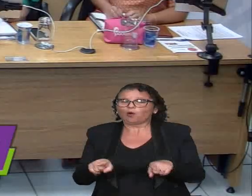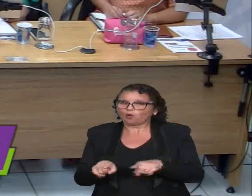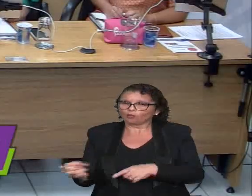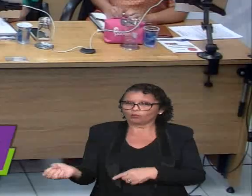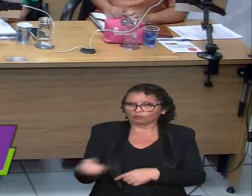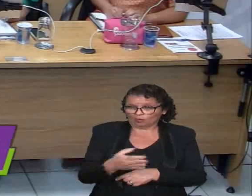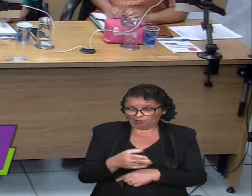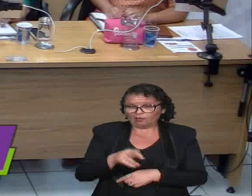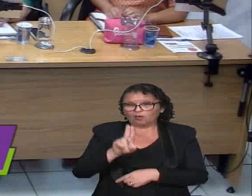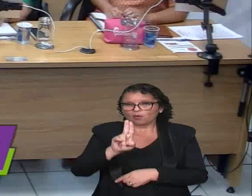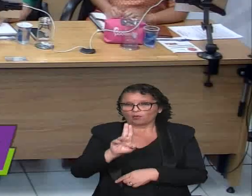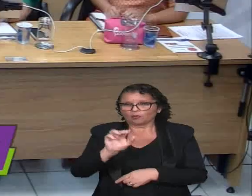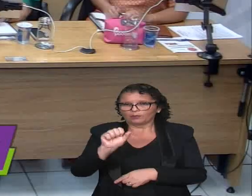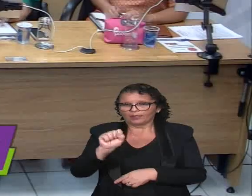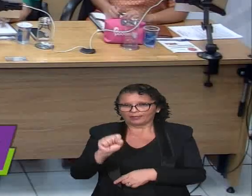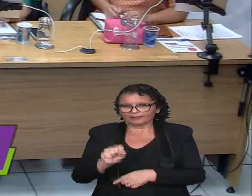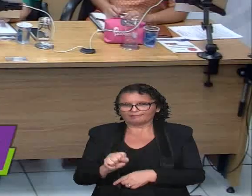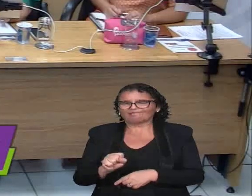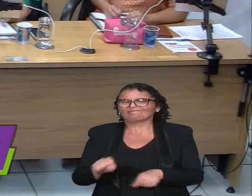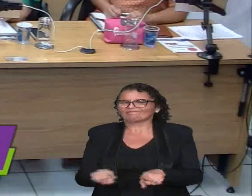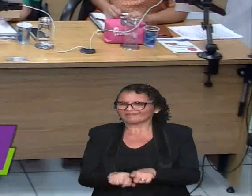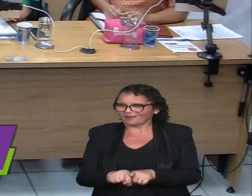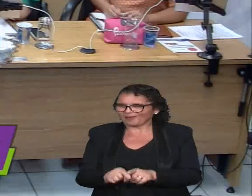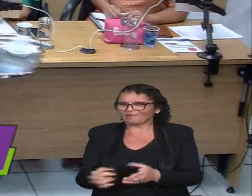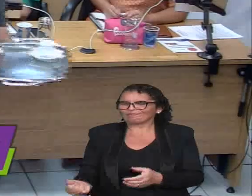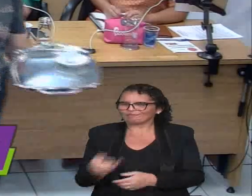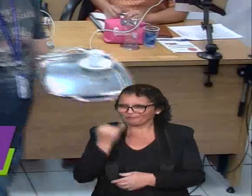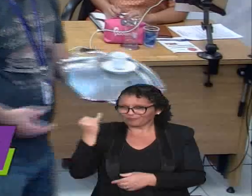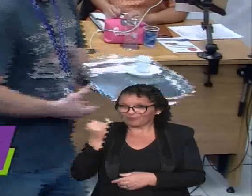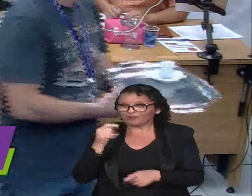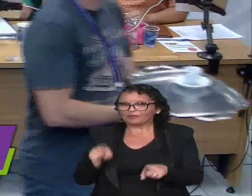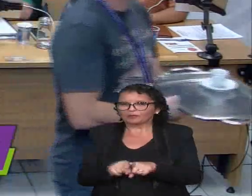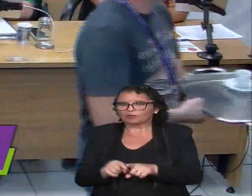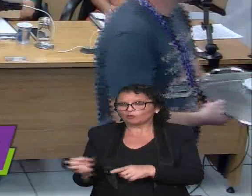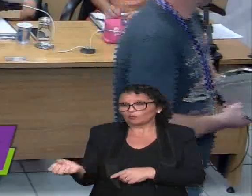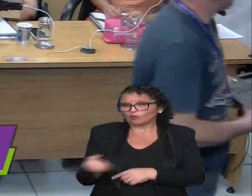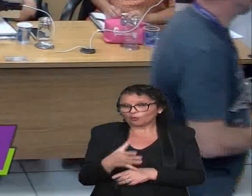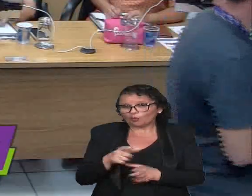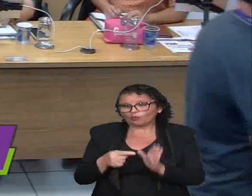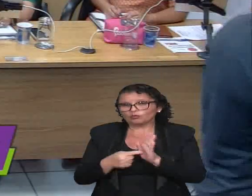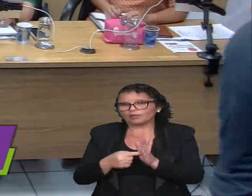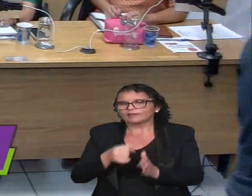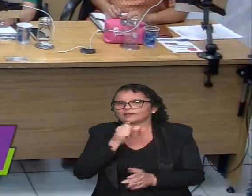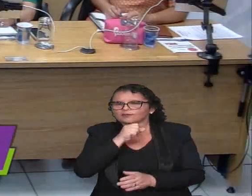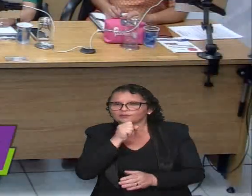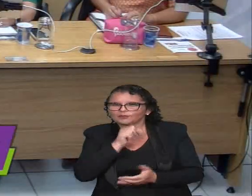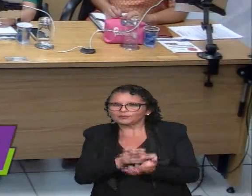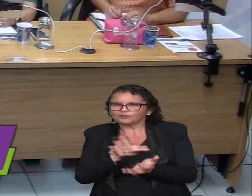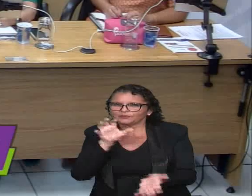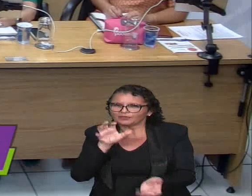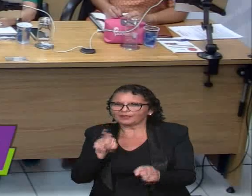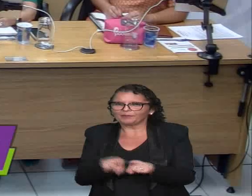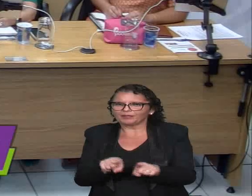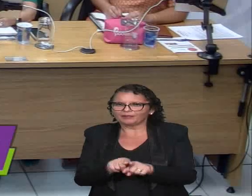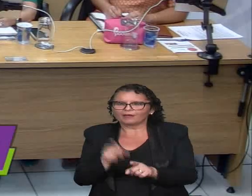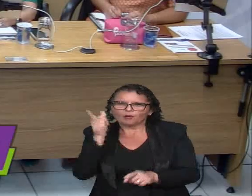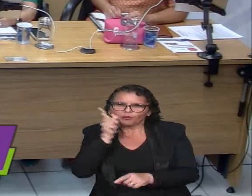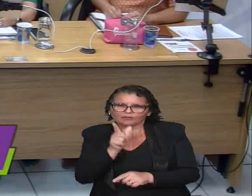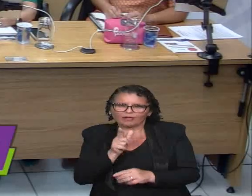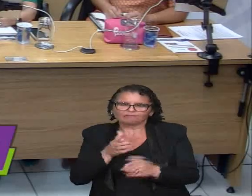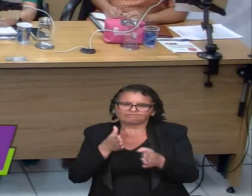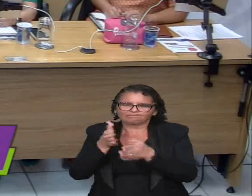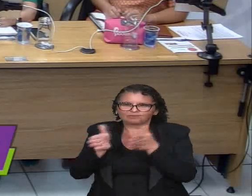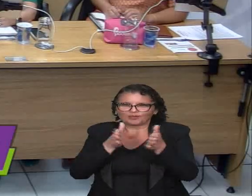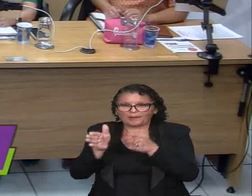nova UBS que também foi construída em parceria com a iniciativa privada Um Novo Centro do Idoso né e a gente consegue atender mais